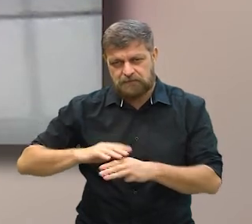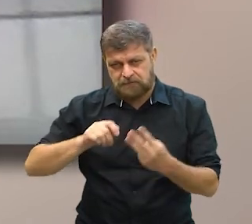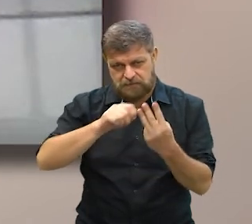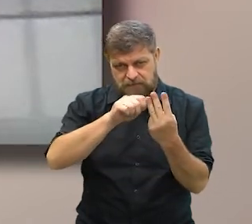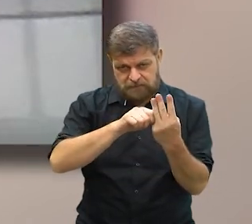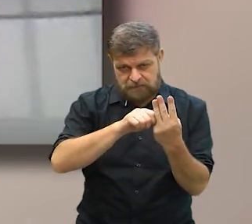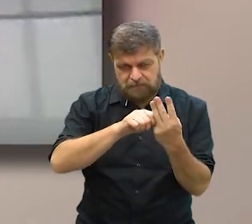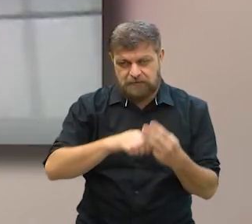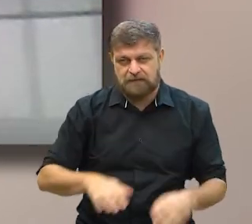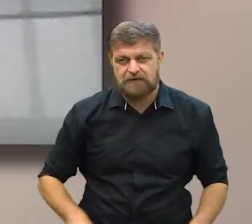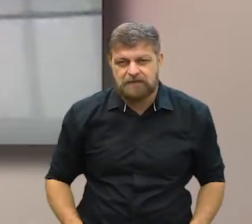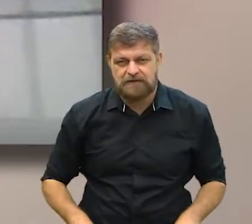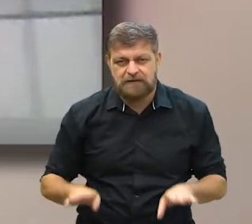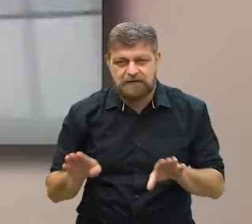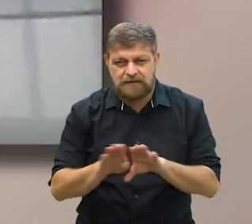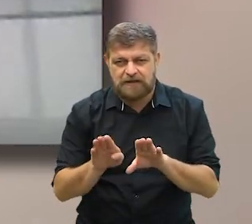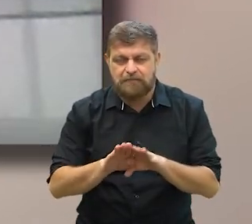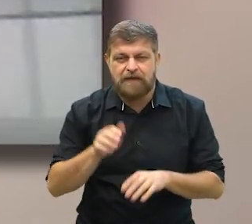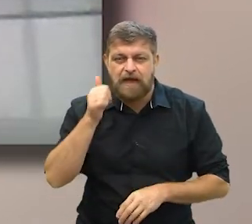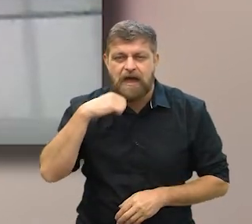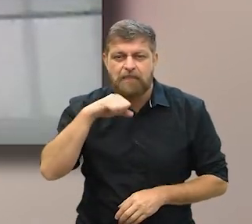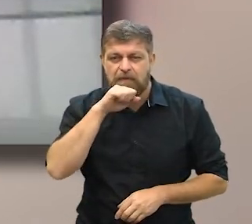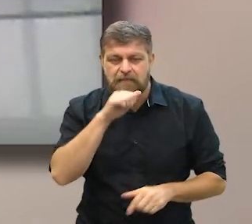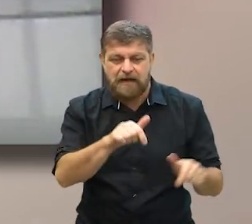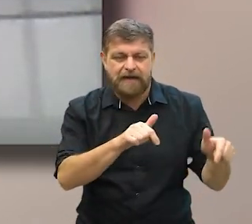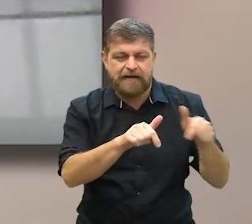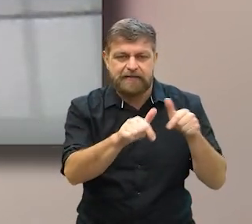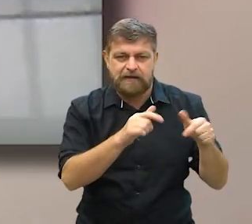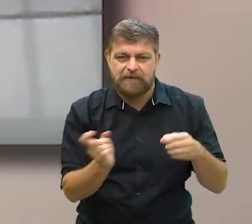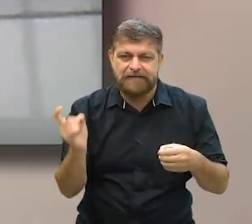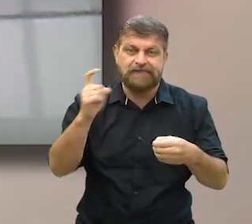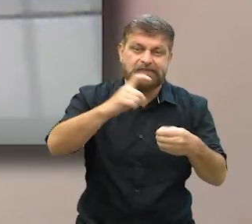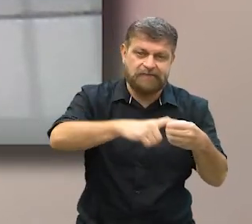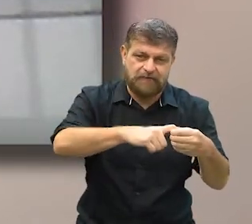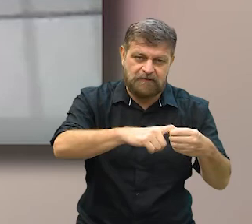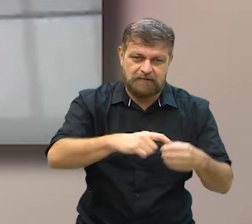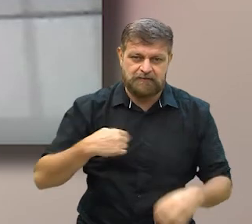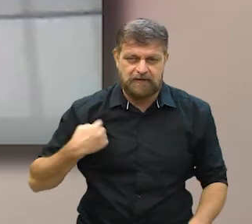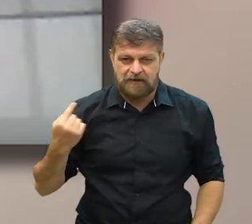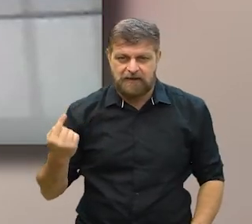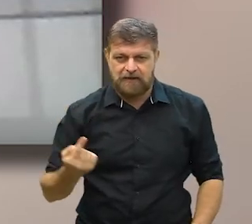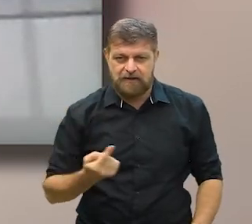mães no Brasil voltam a trabalhar, né? Infelizmente, a nossa